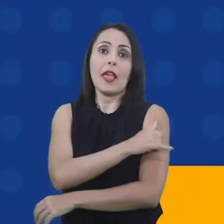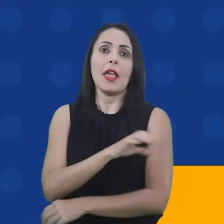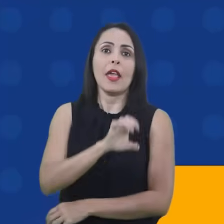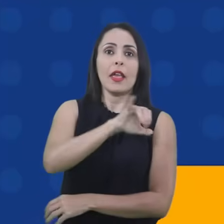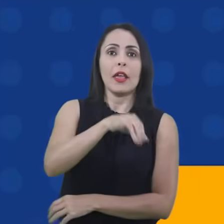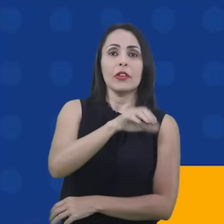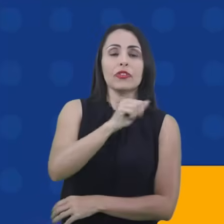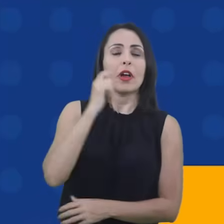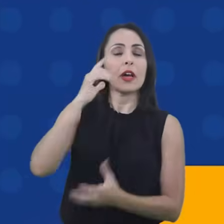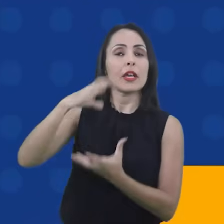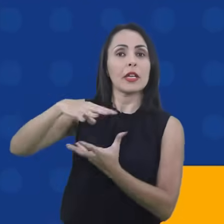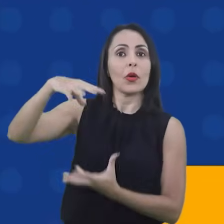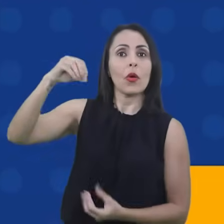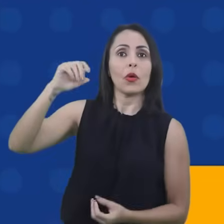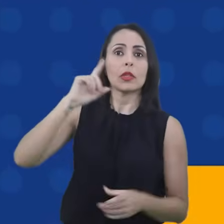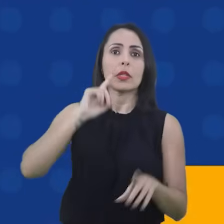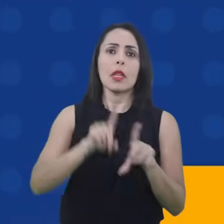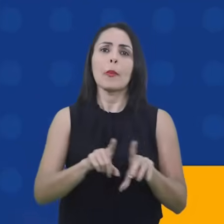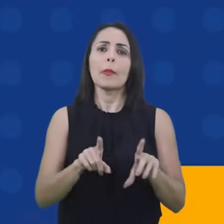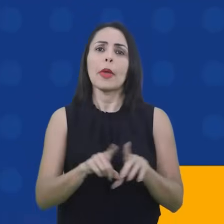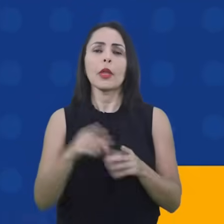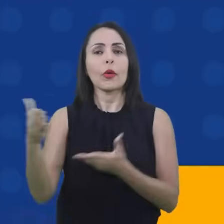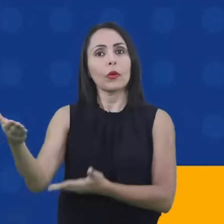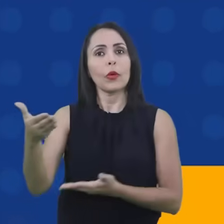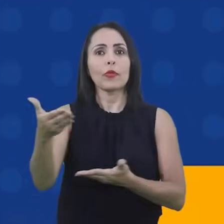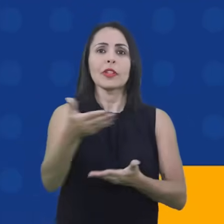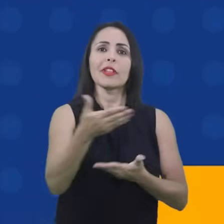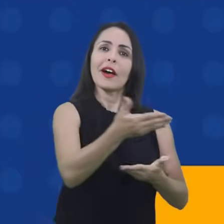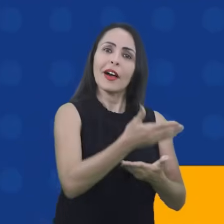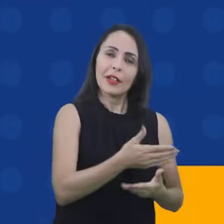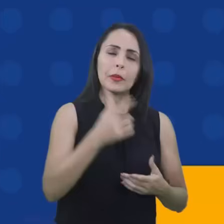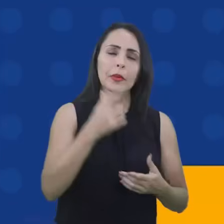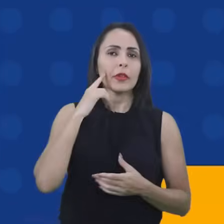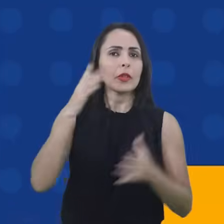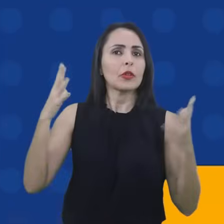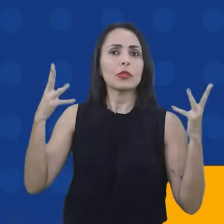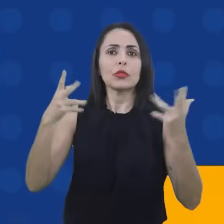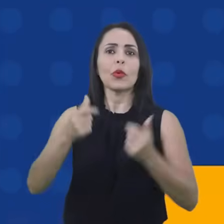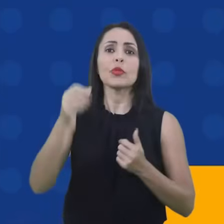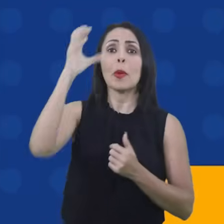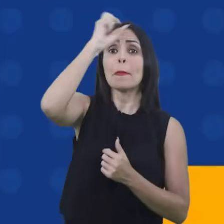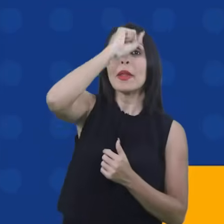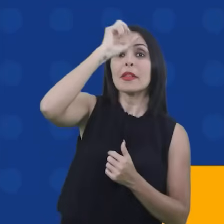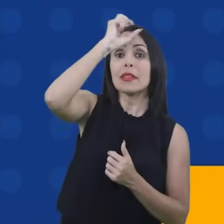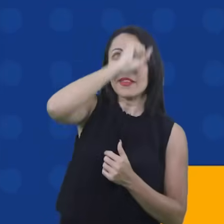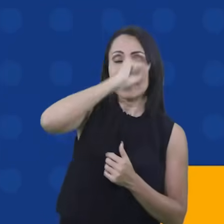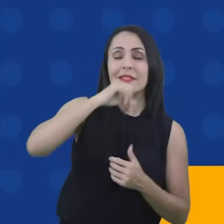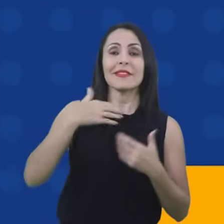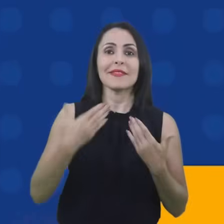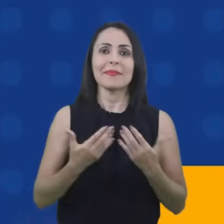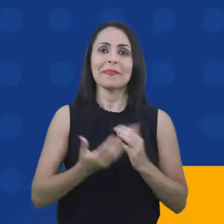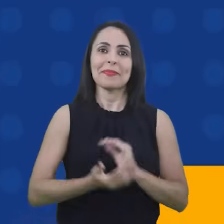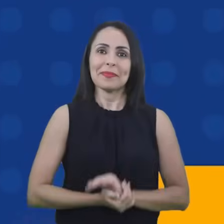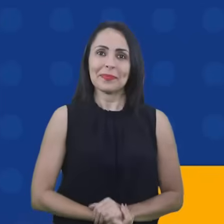adultos e idosos. Enfim, convidá-los todos a viver esse momento aqui de aprendizagem